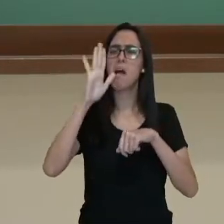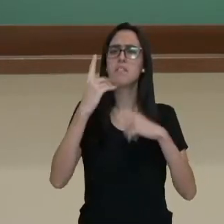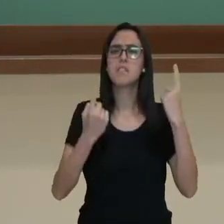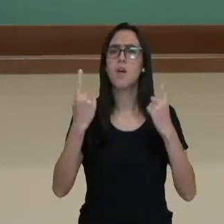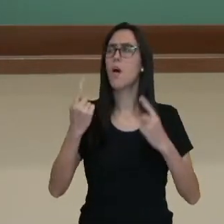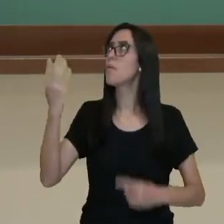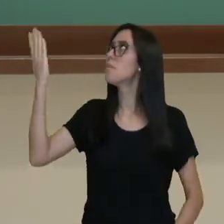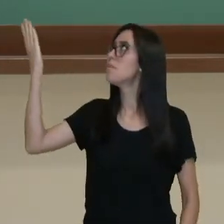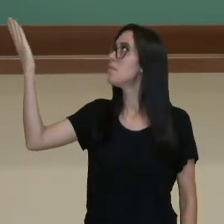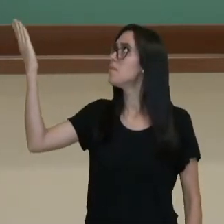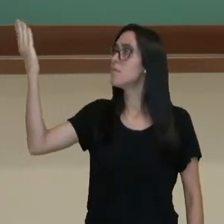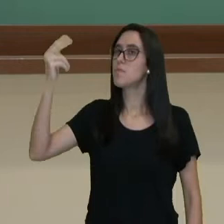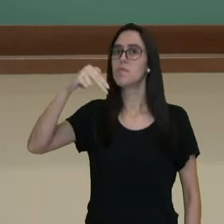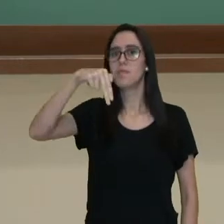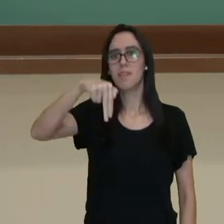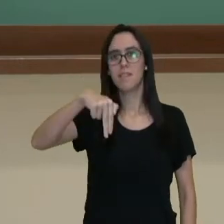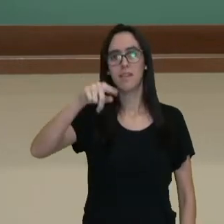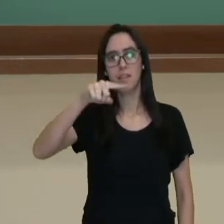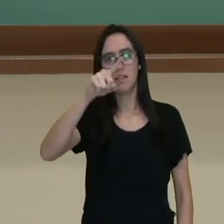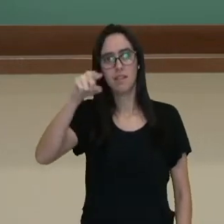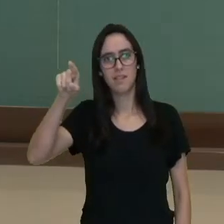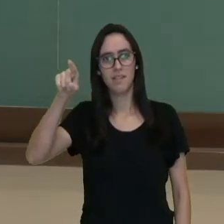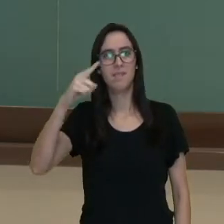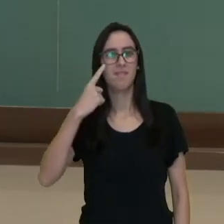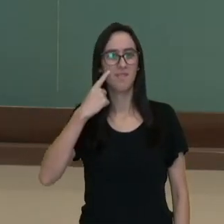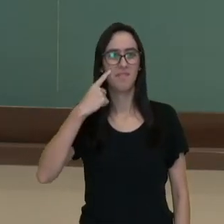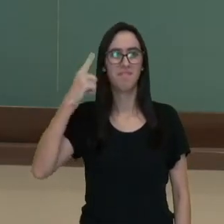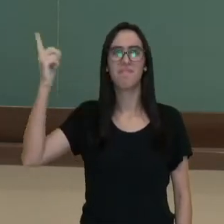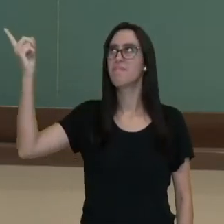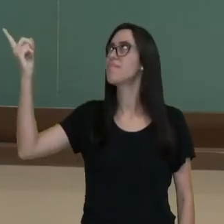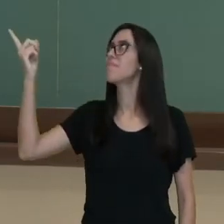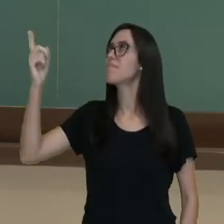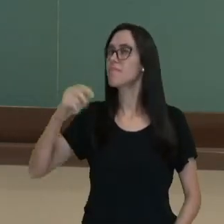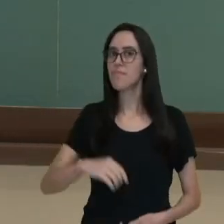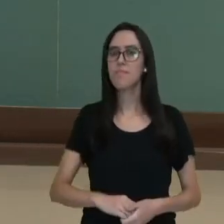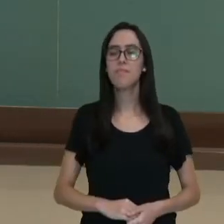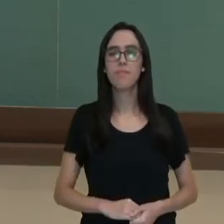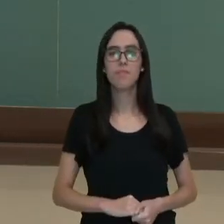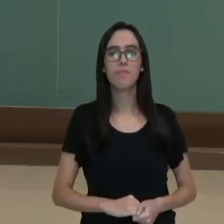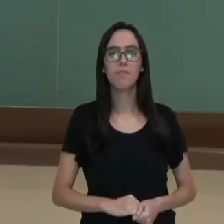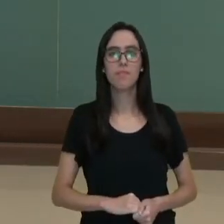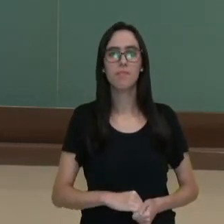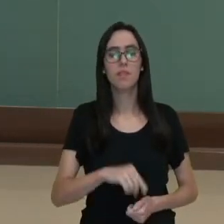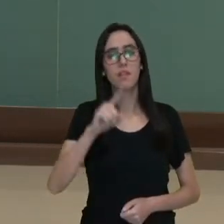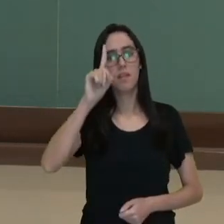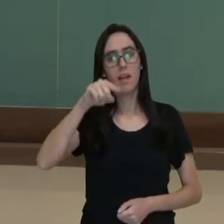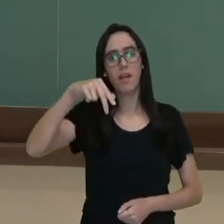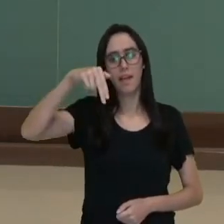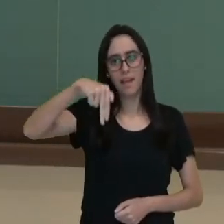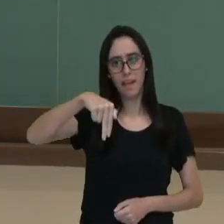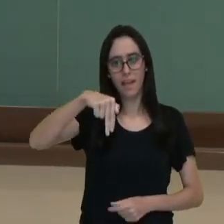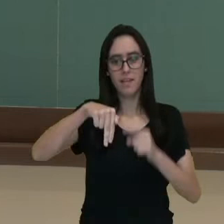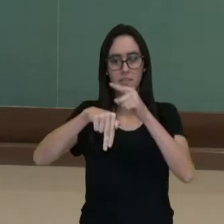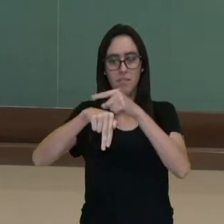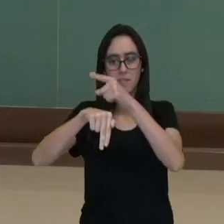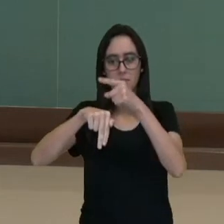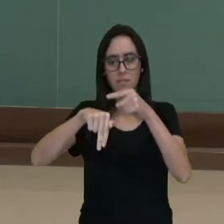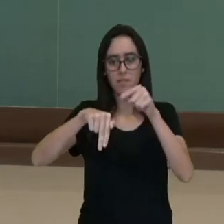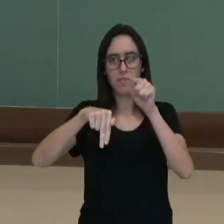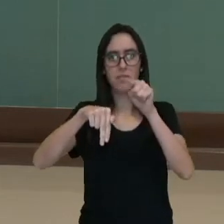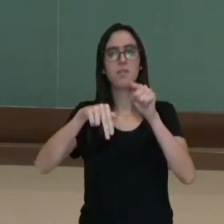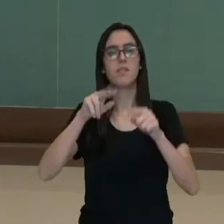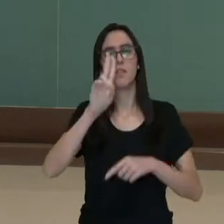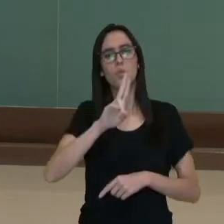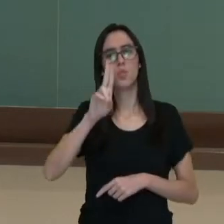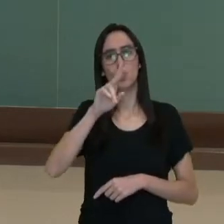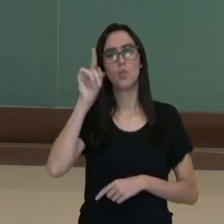espanhola? Que é o acréscimo da letra ñ, que seria basicamente o N com aquela marca gráfica ali, o